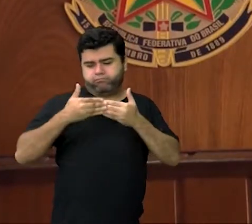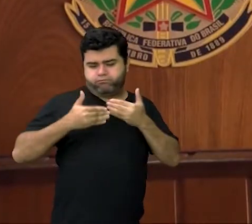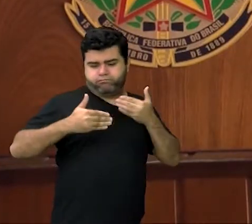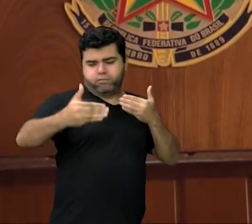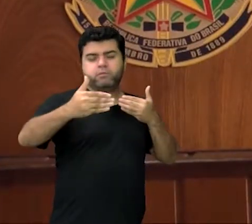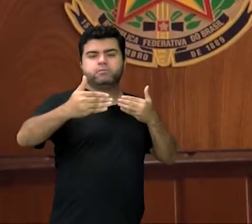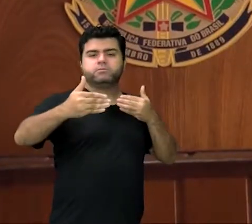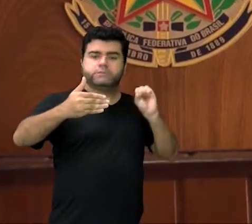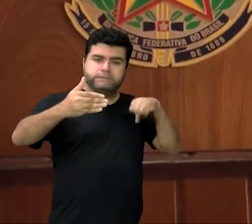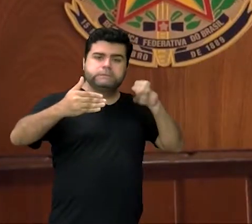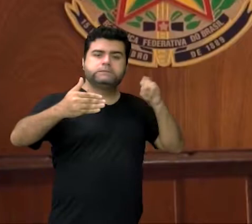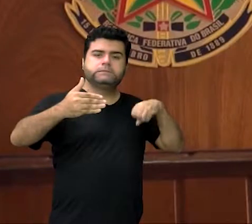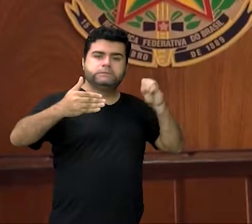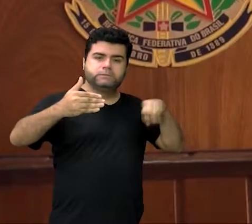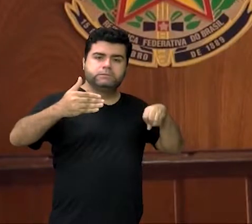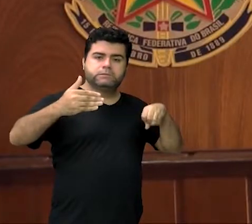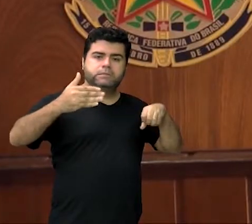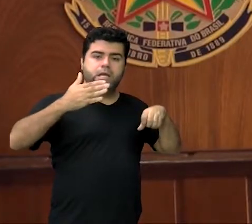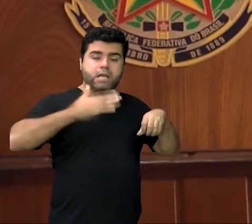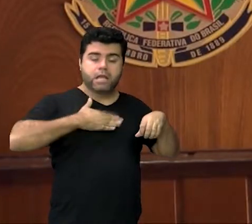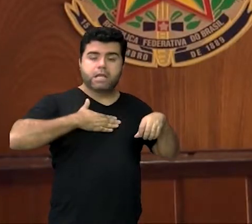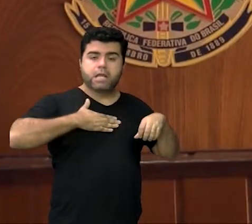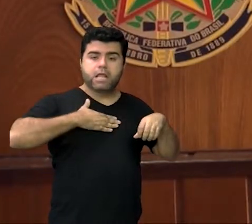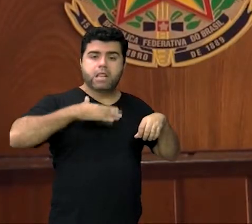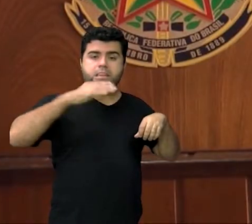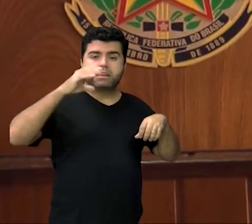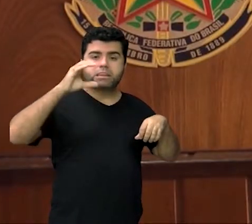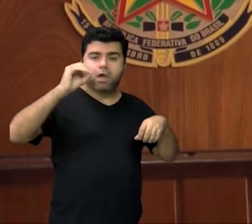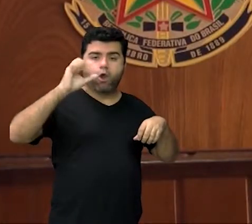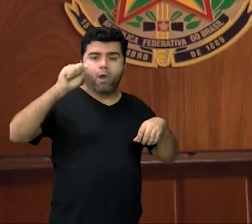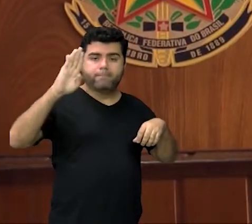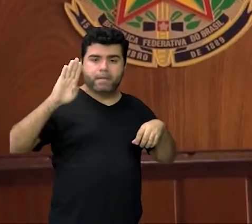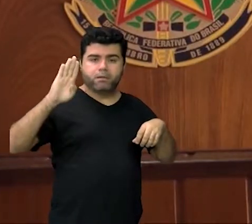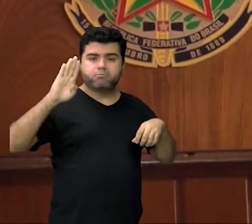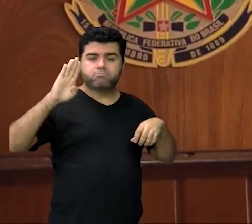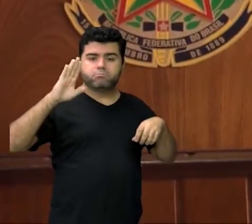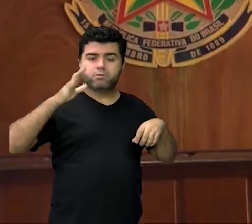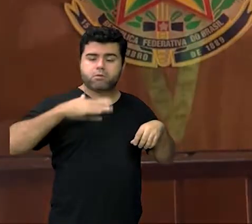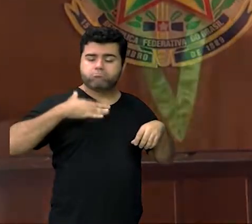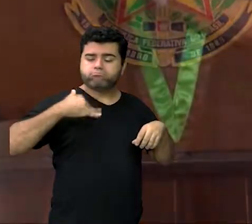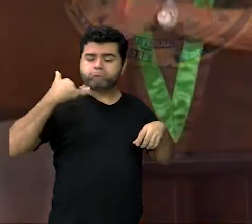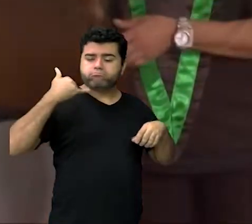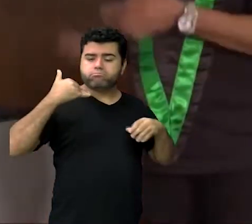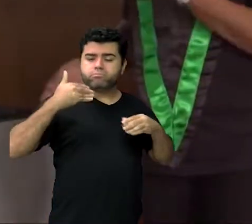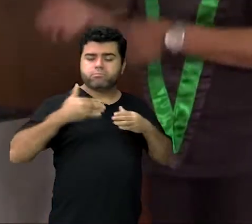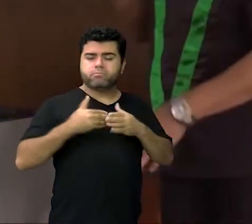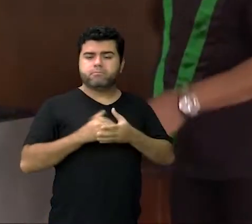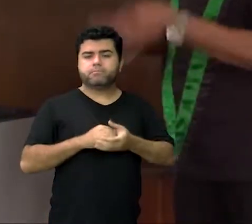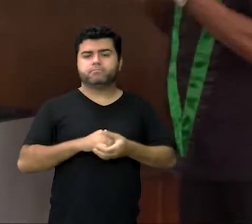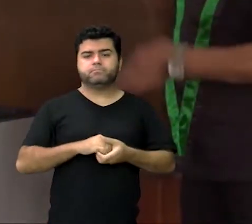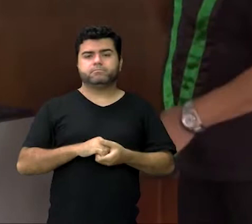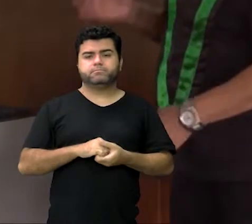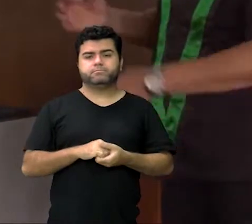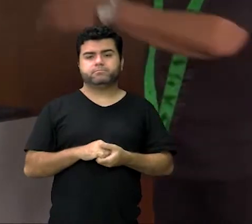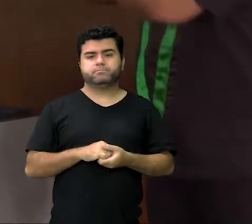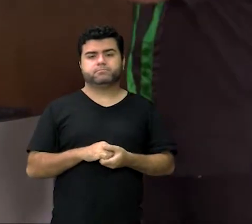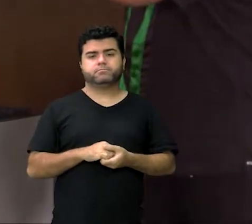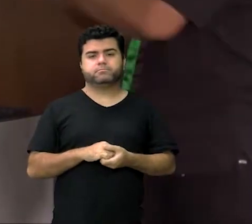avanços, e até dentro da minha ordem, que eu me orgulho tanto de pertencer. Mas se a justiça